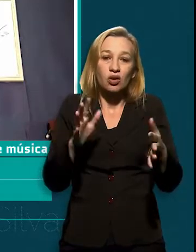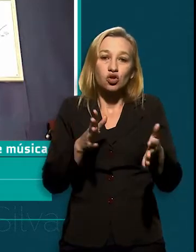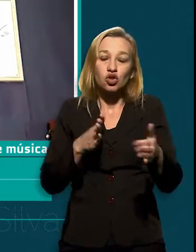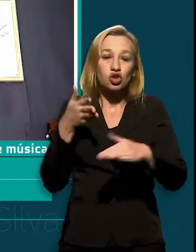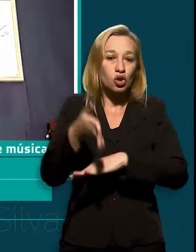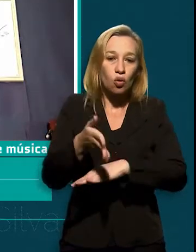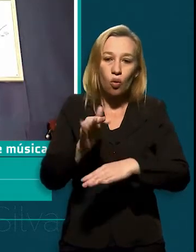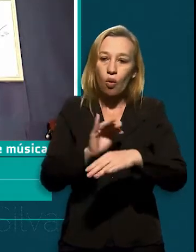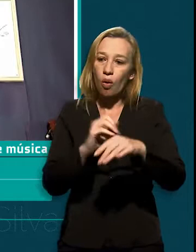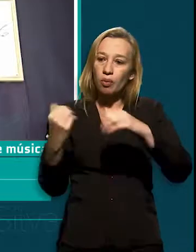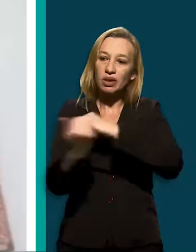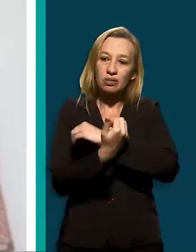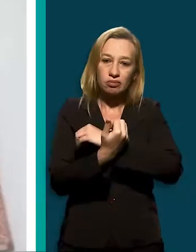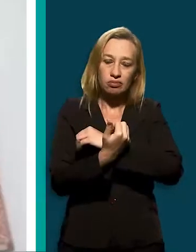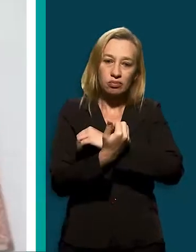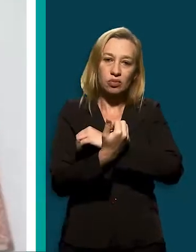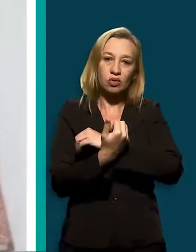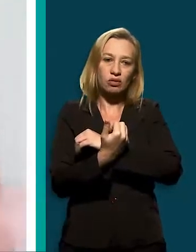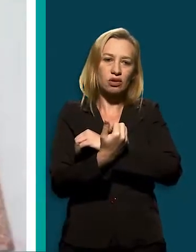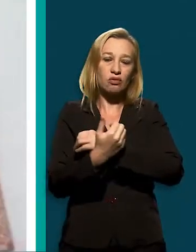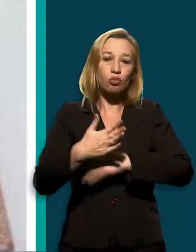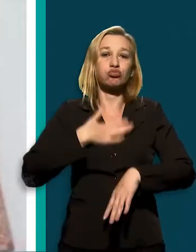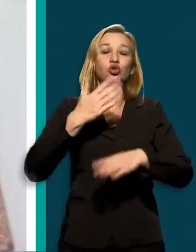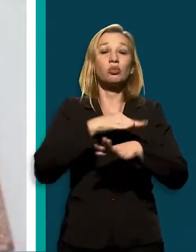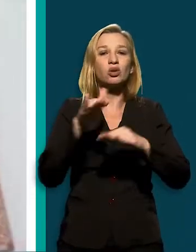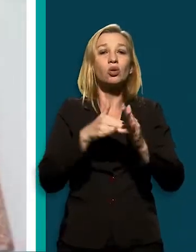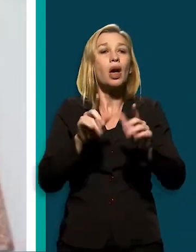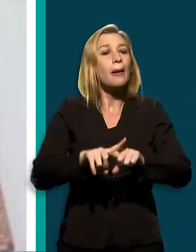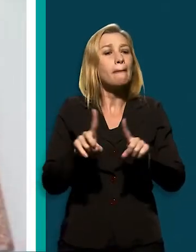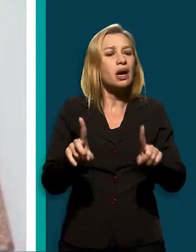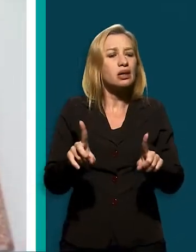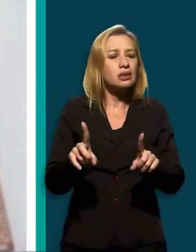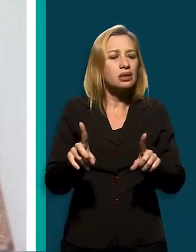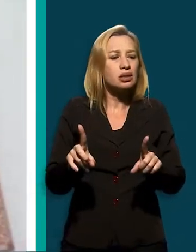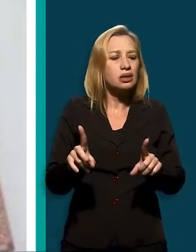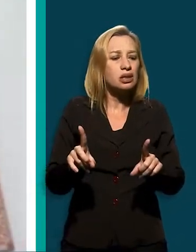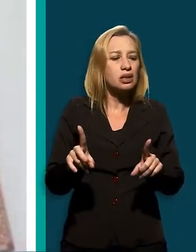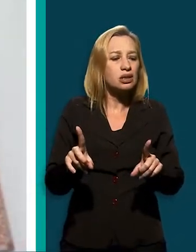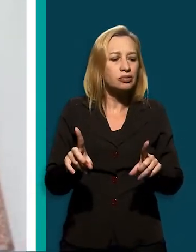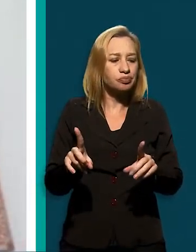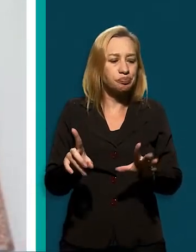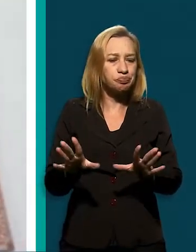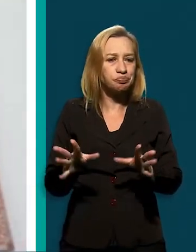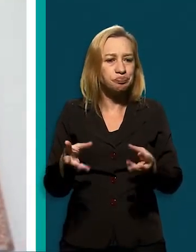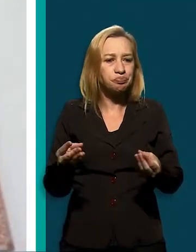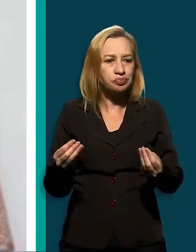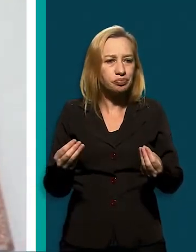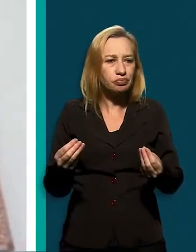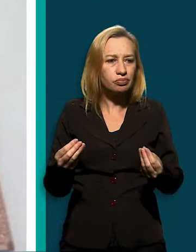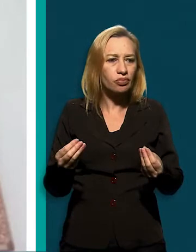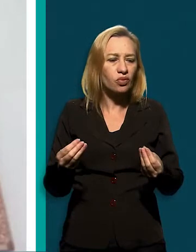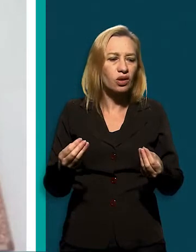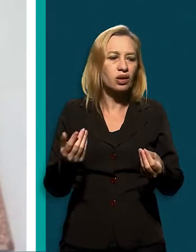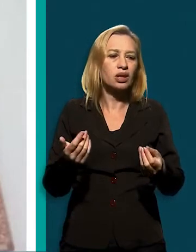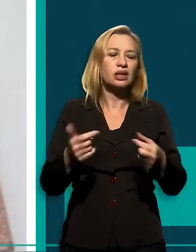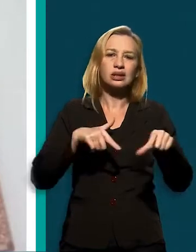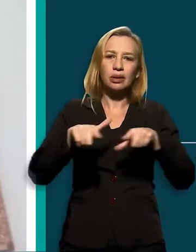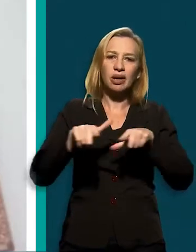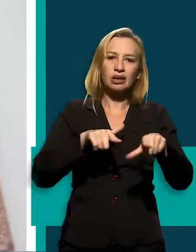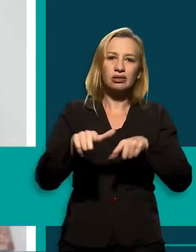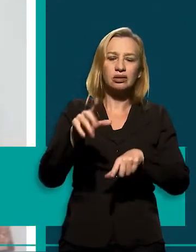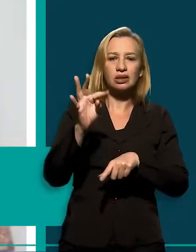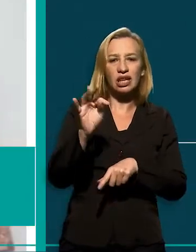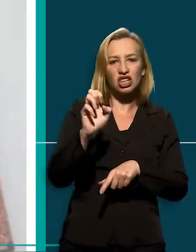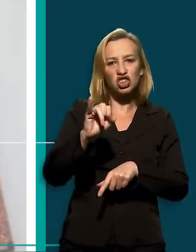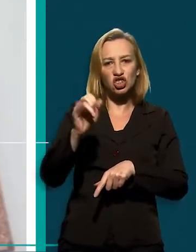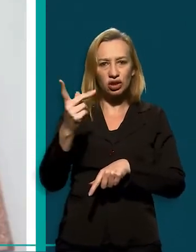quando veio a pandemia, foi um susto, acho que para todo mundo, né? Sim. E a gente, como trabalha com